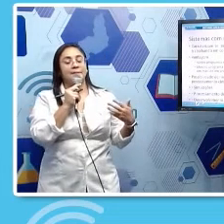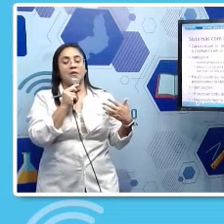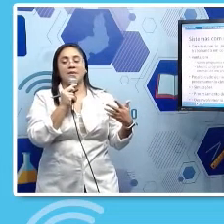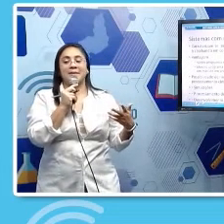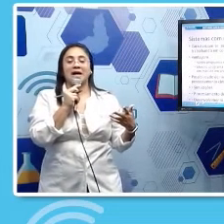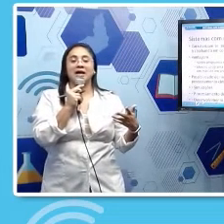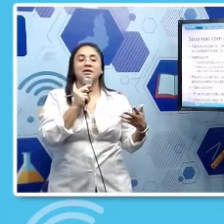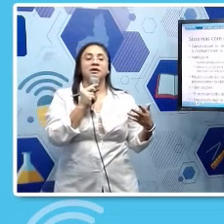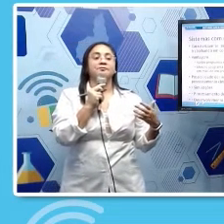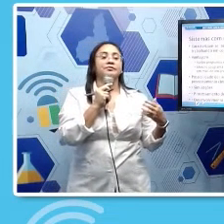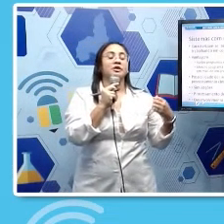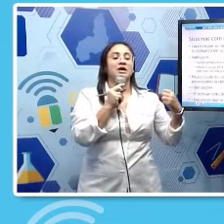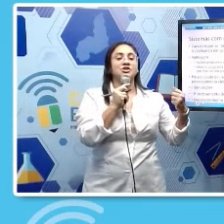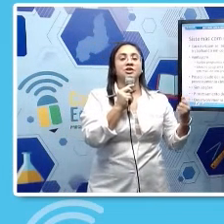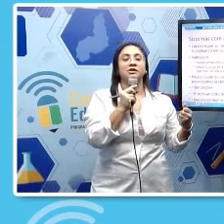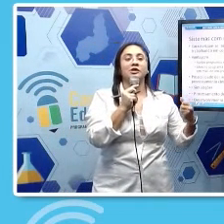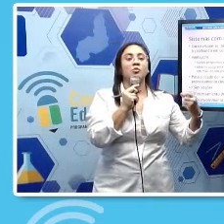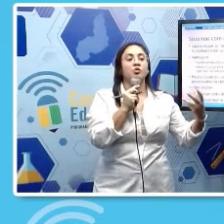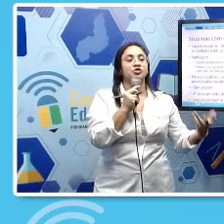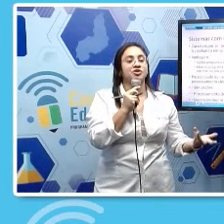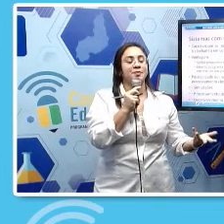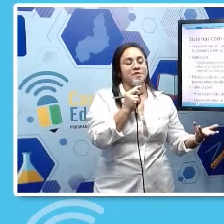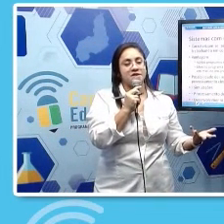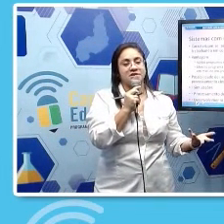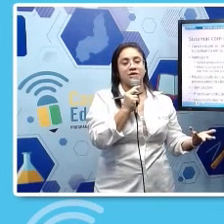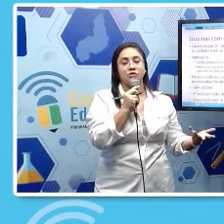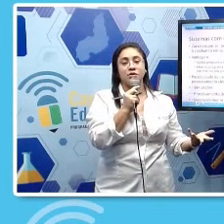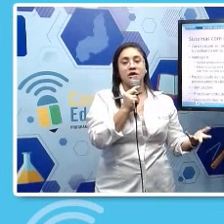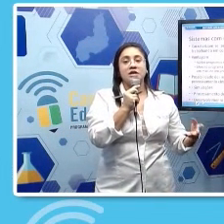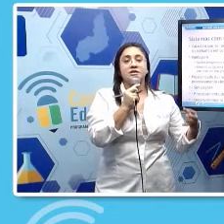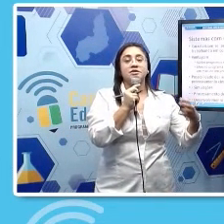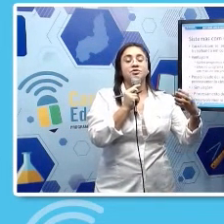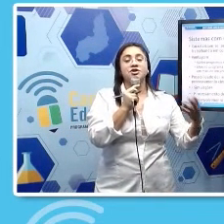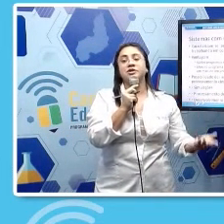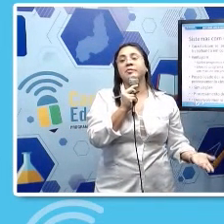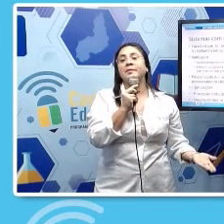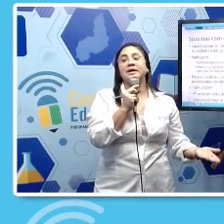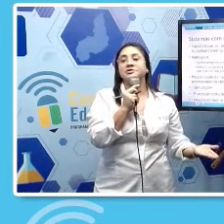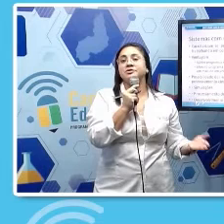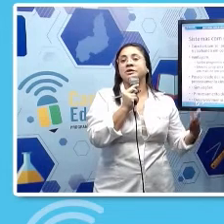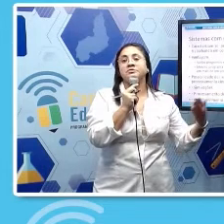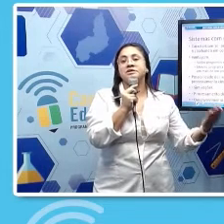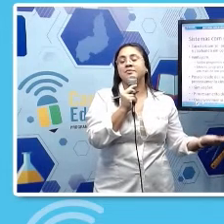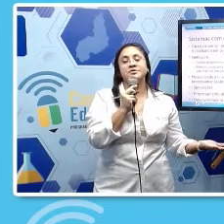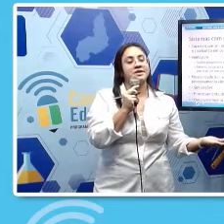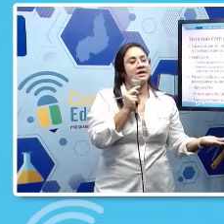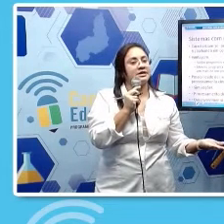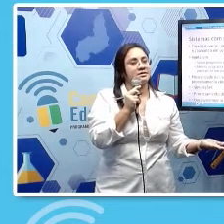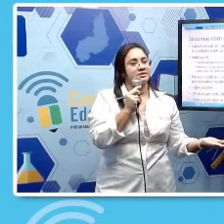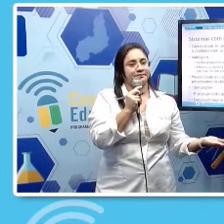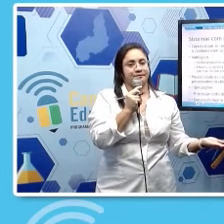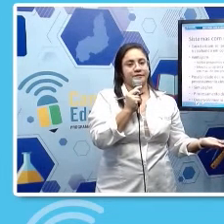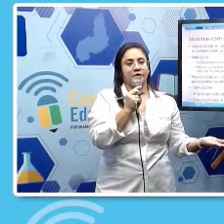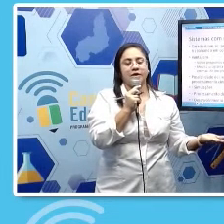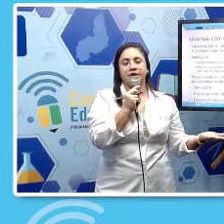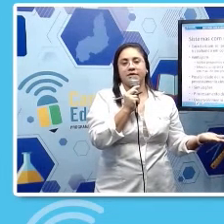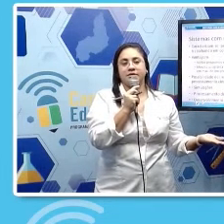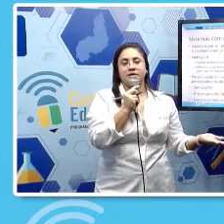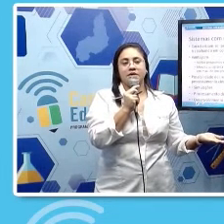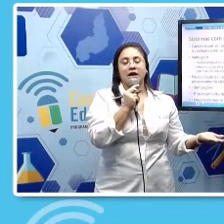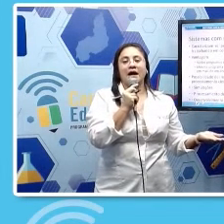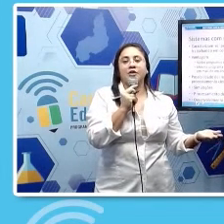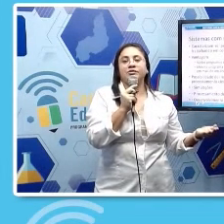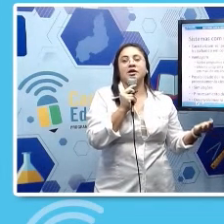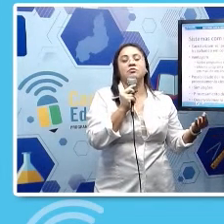viável para uma máquina, não adianta ter um monte de processador se o sistema operacional não sabe usar eles. Olha